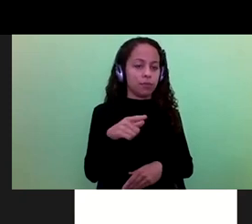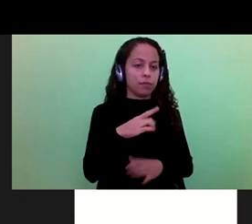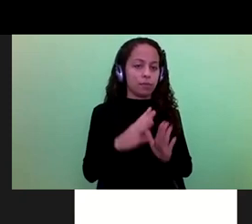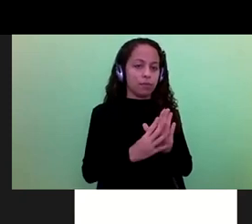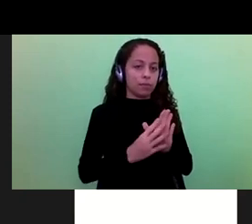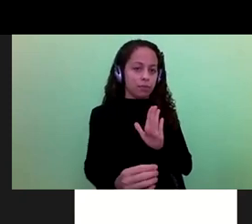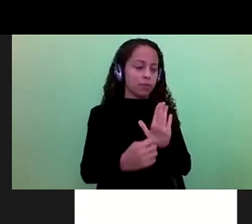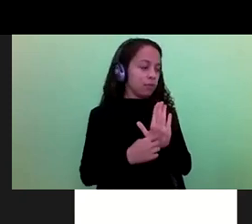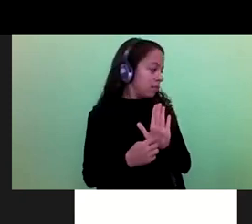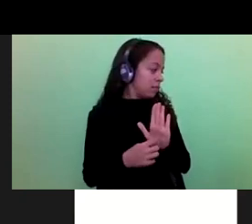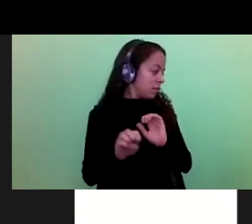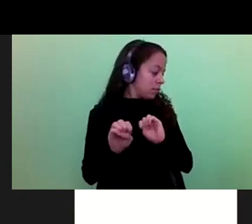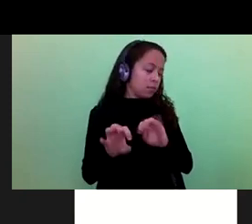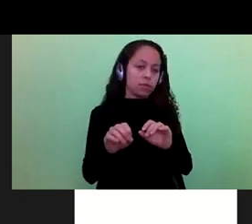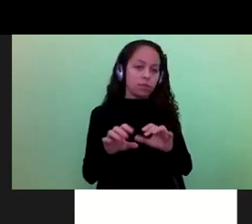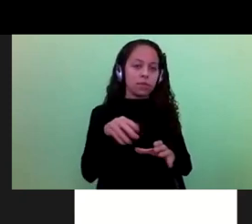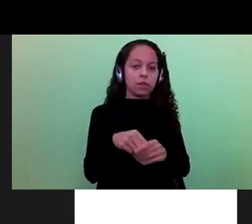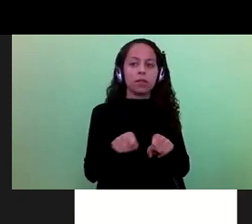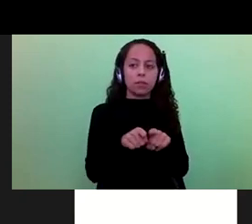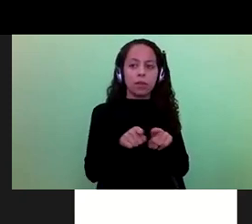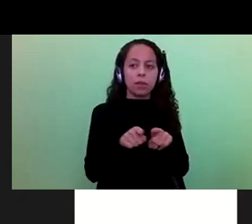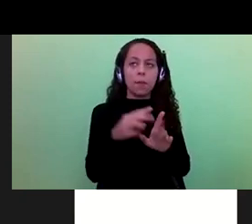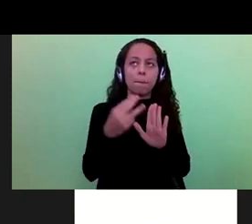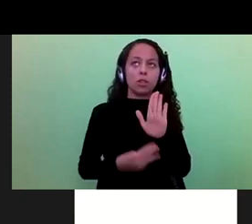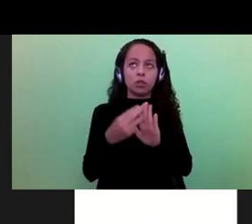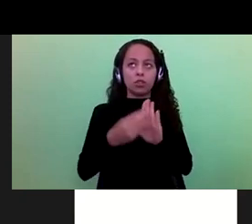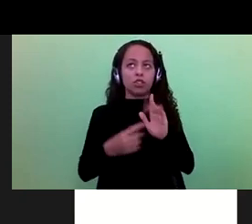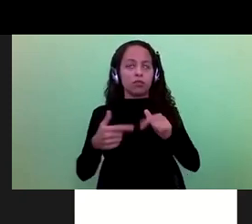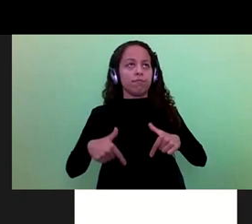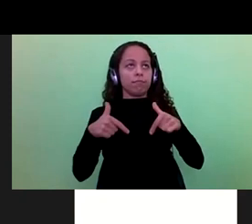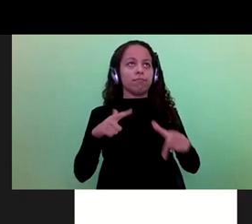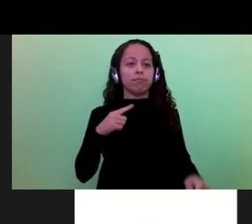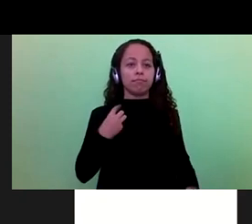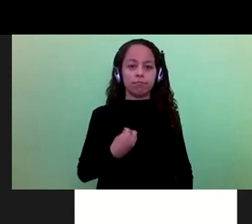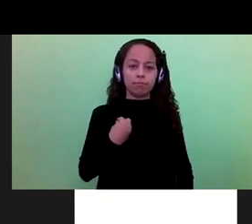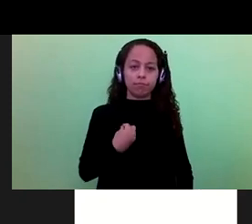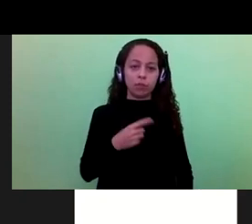educação e metodologias ativas, de